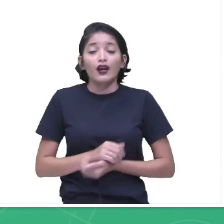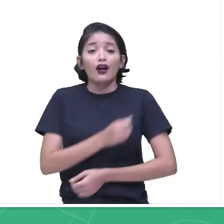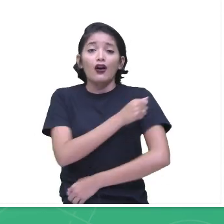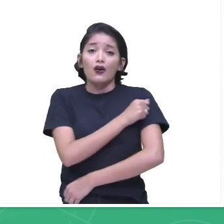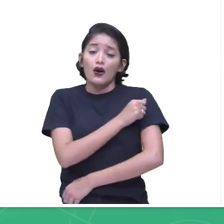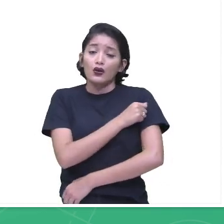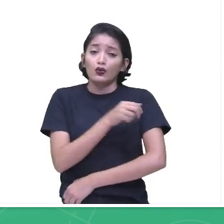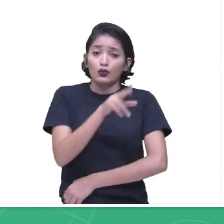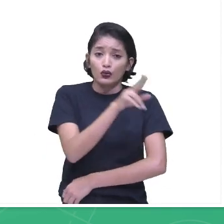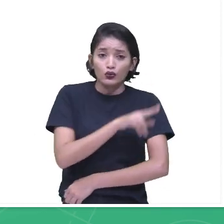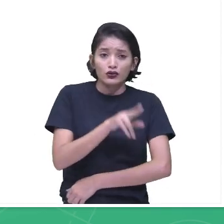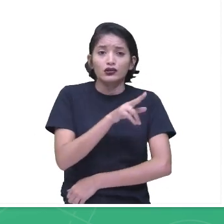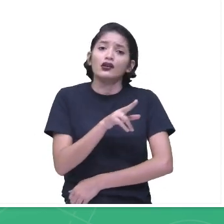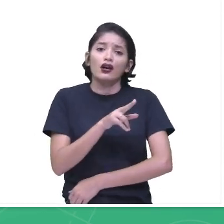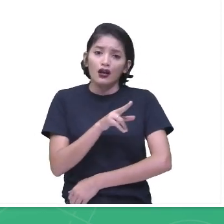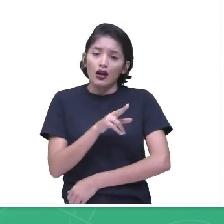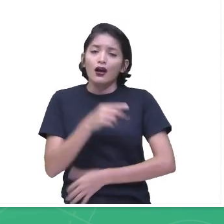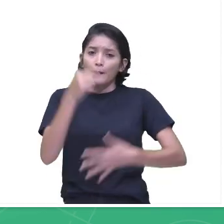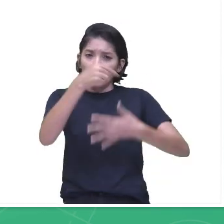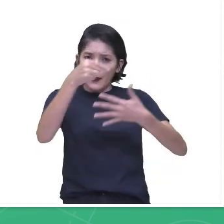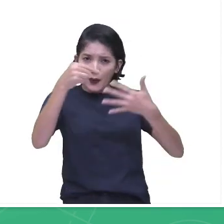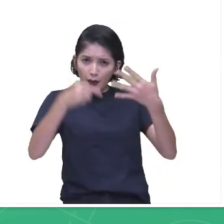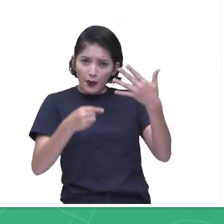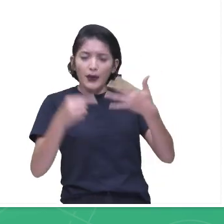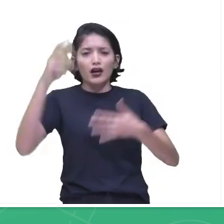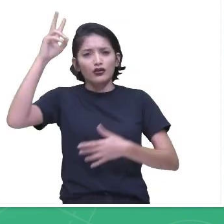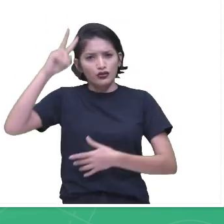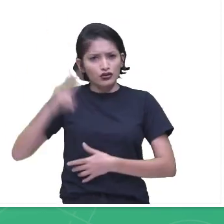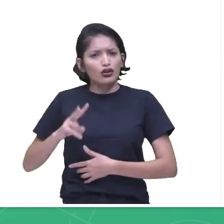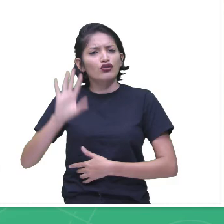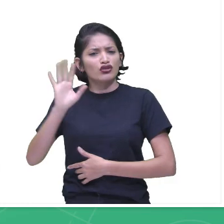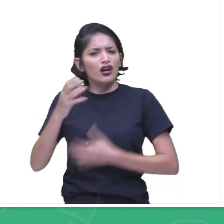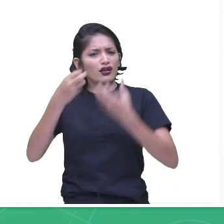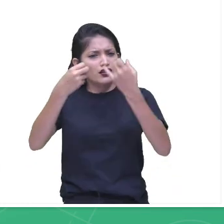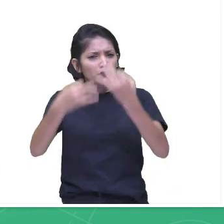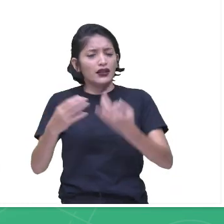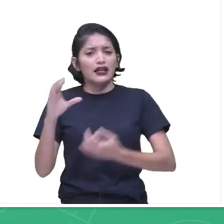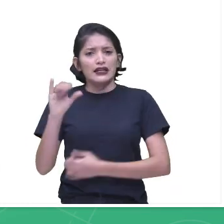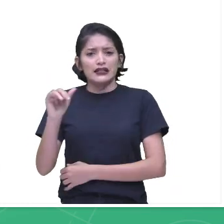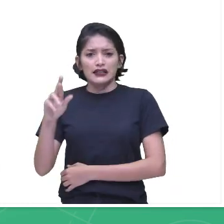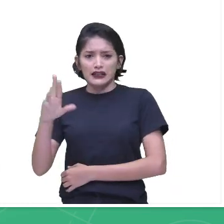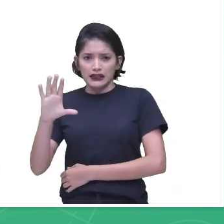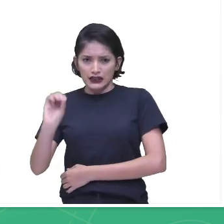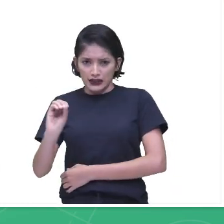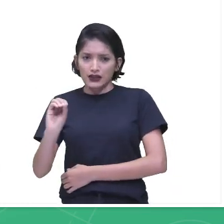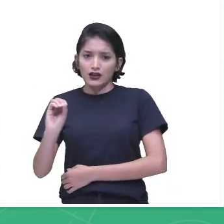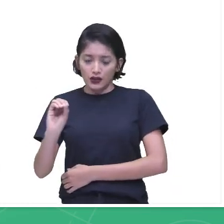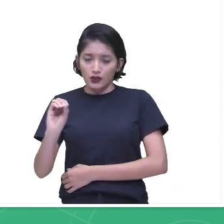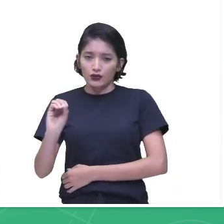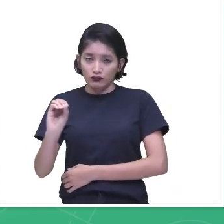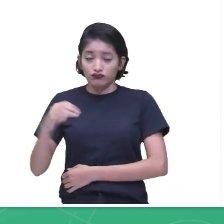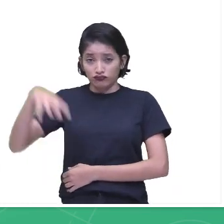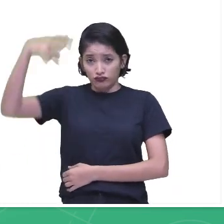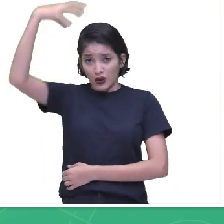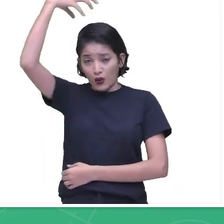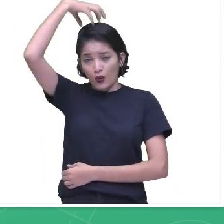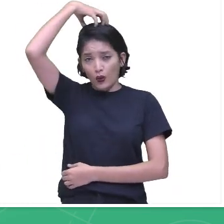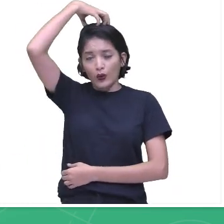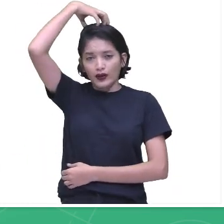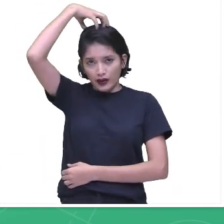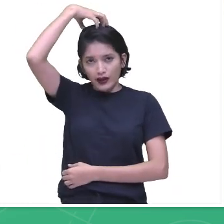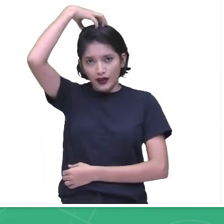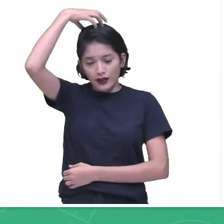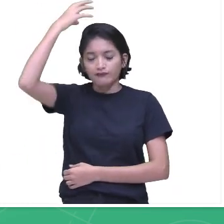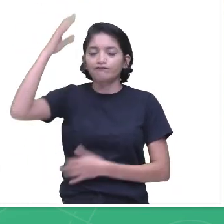utilizar elementos históricos. Nós falamos aqui do Ciro, né? De Ciro, o rei persa, que